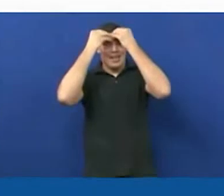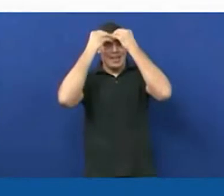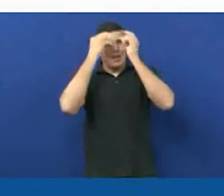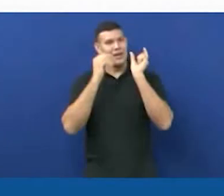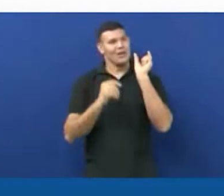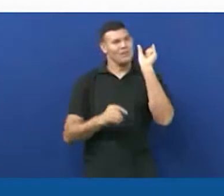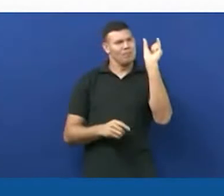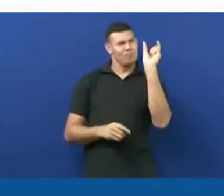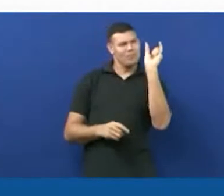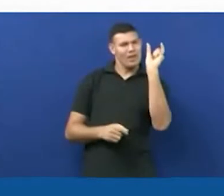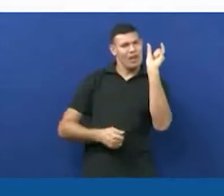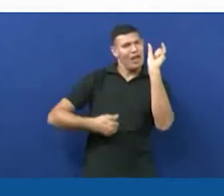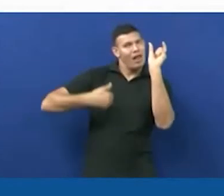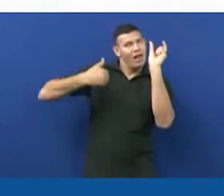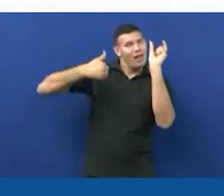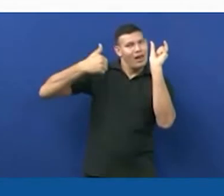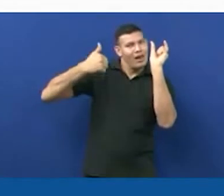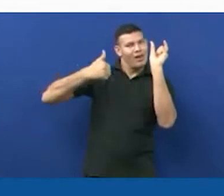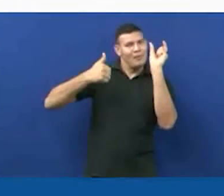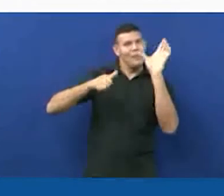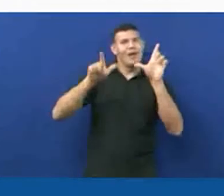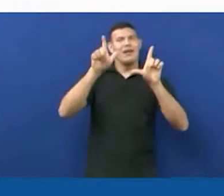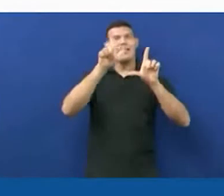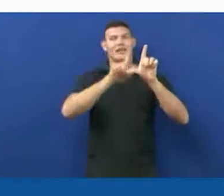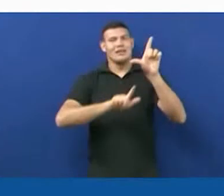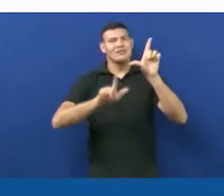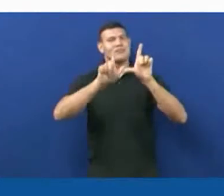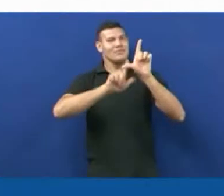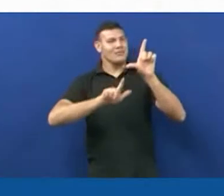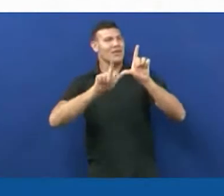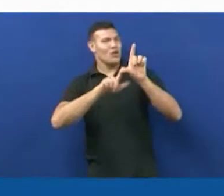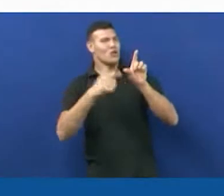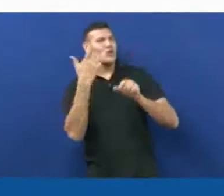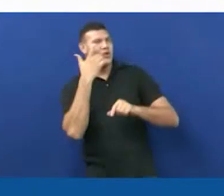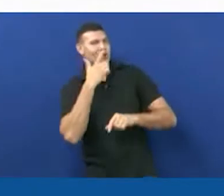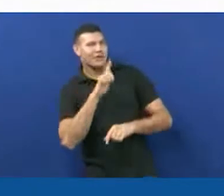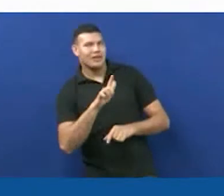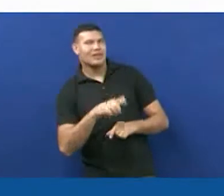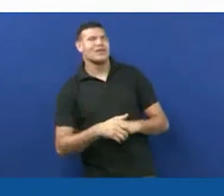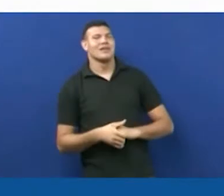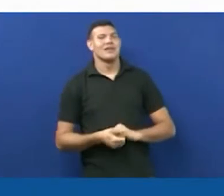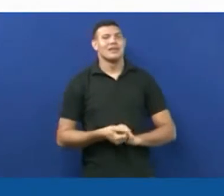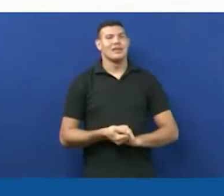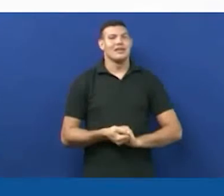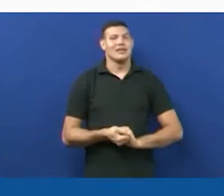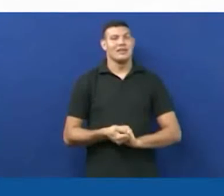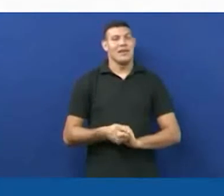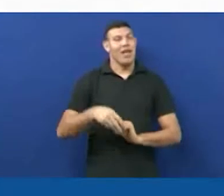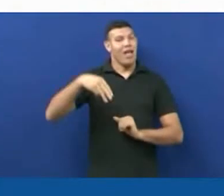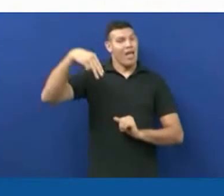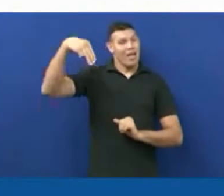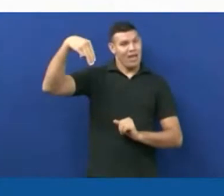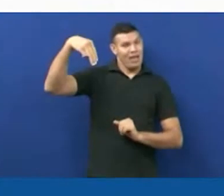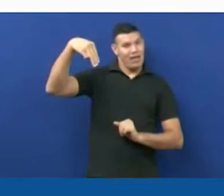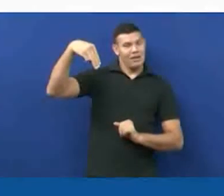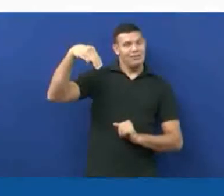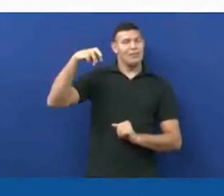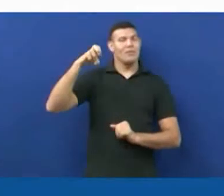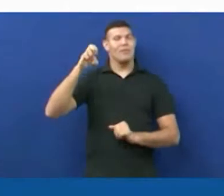dessas palavras para a gente compor a ordem dos planetas, que seria a seguinte: Mercúrio,